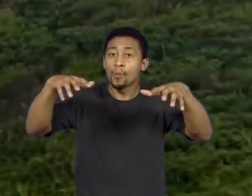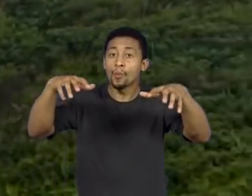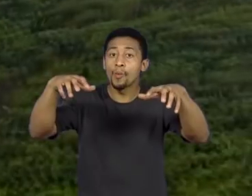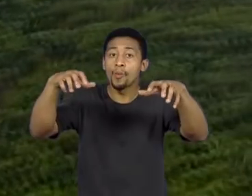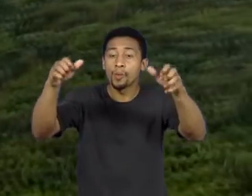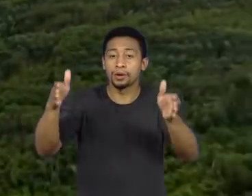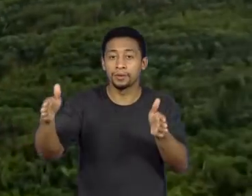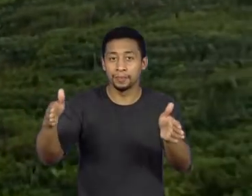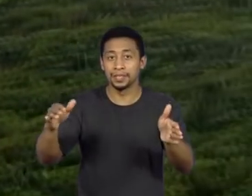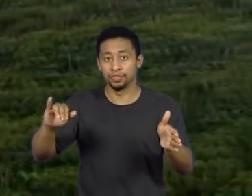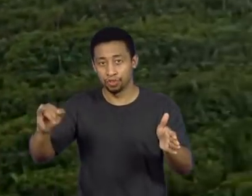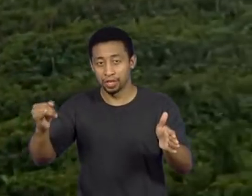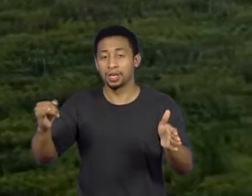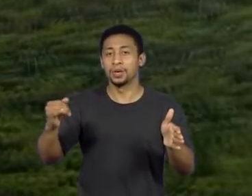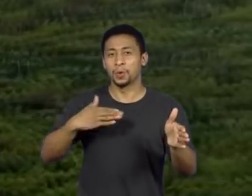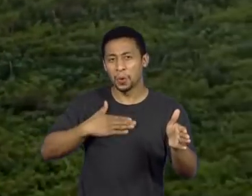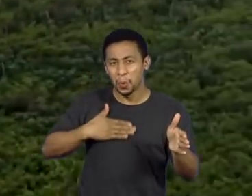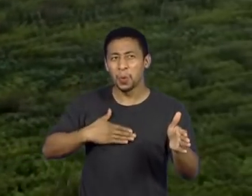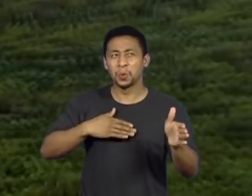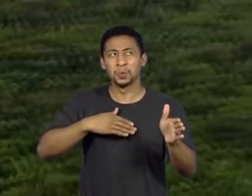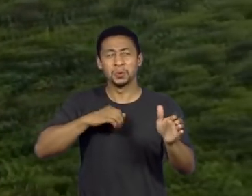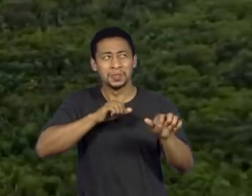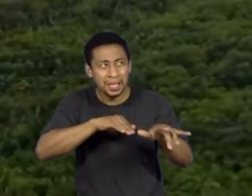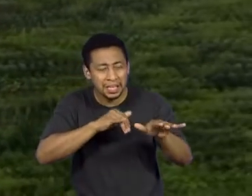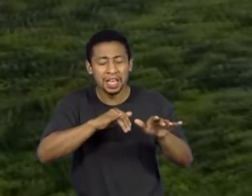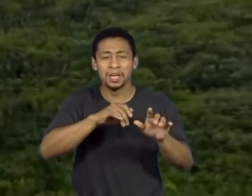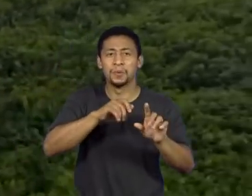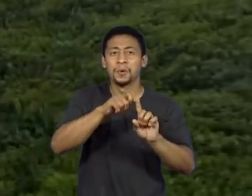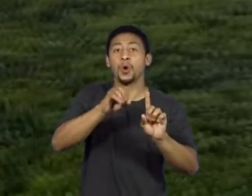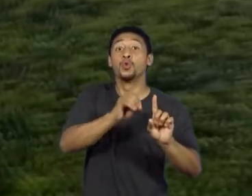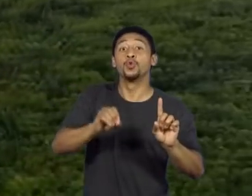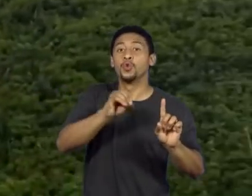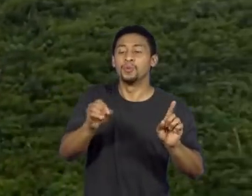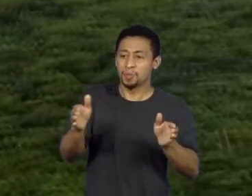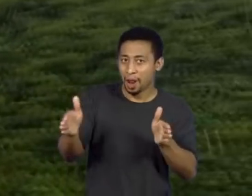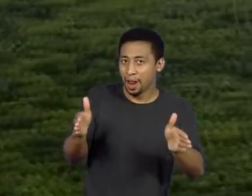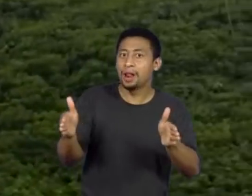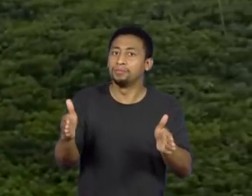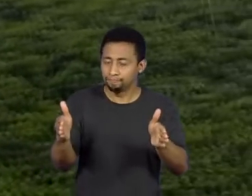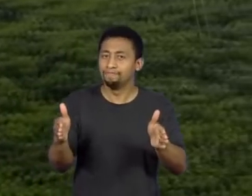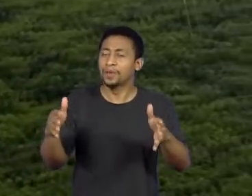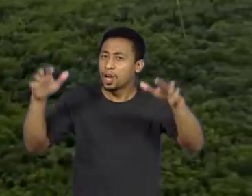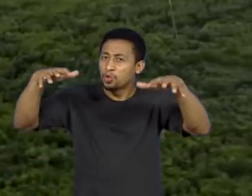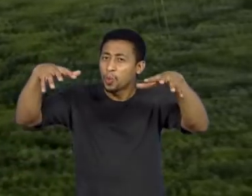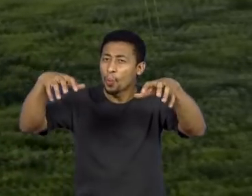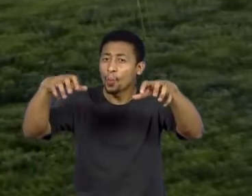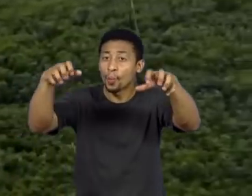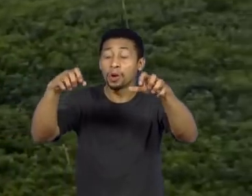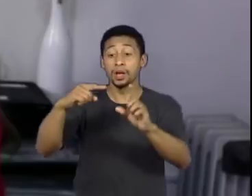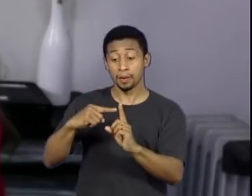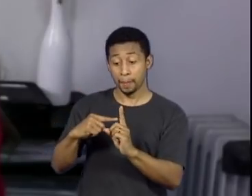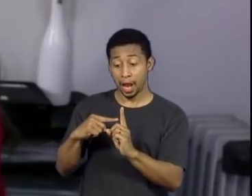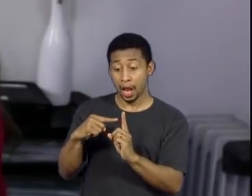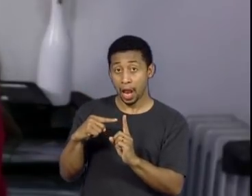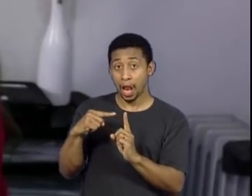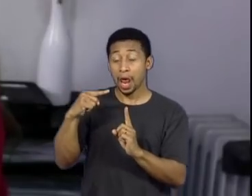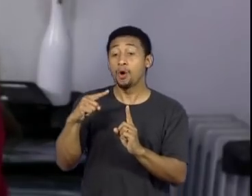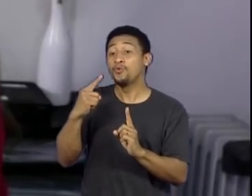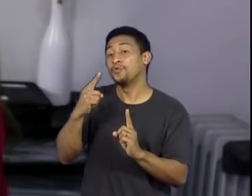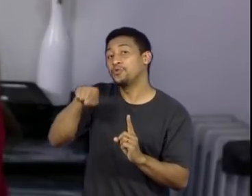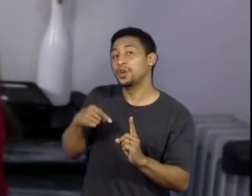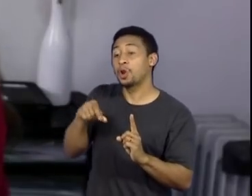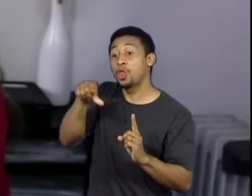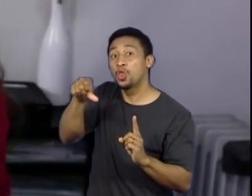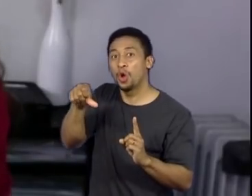agosto, setembro, outubro, em 40 anos, e a temperatura aumentou 1,9 graus Celsius,